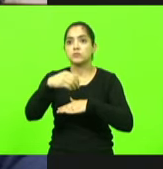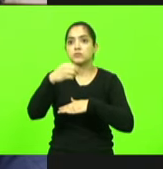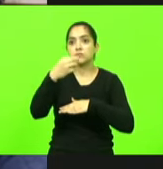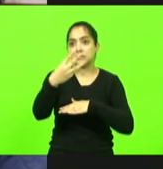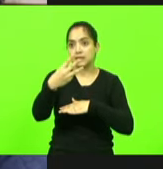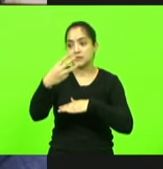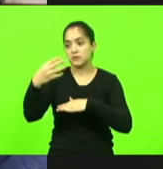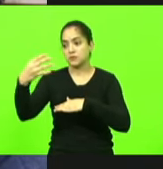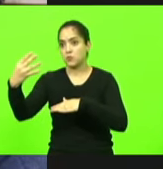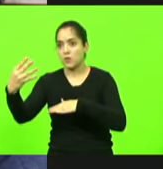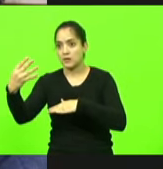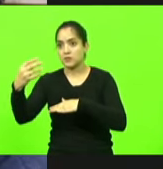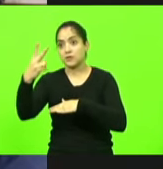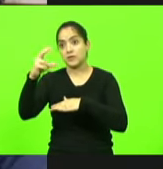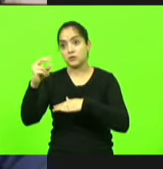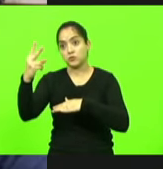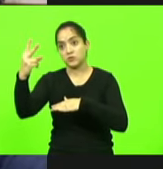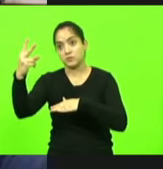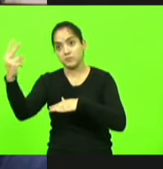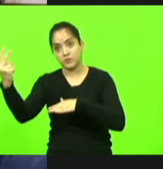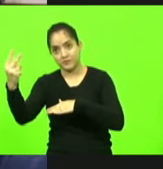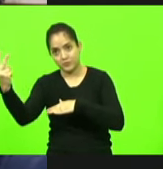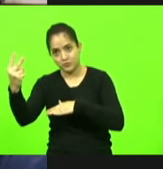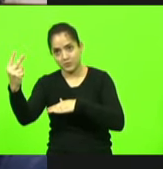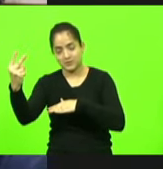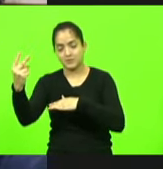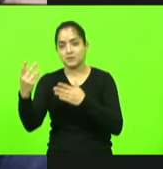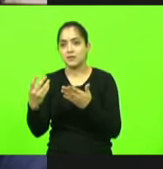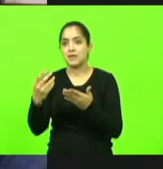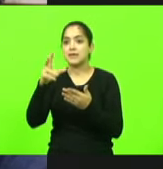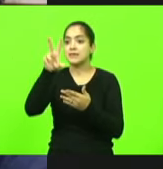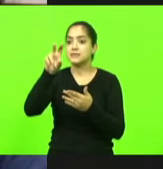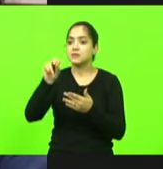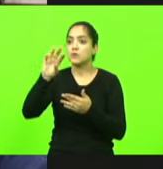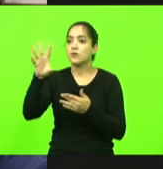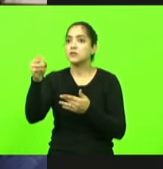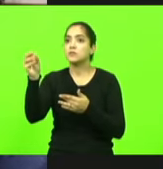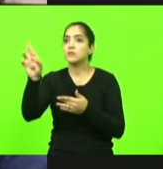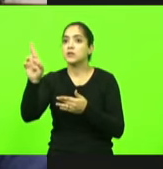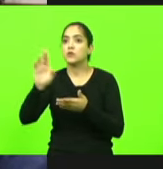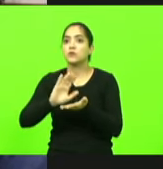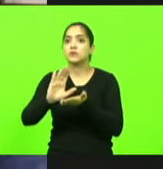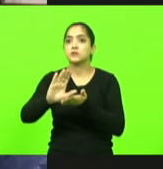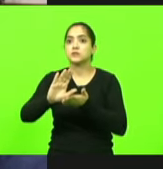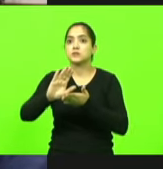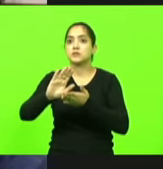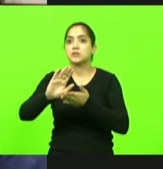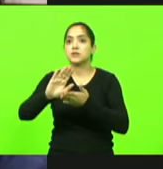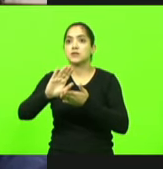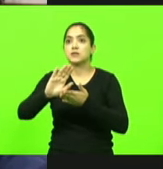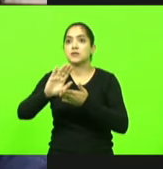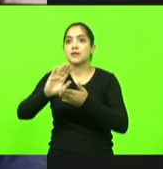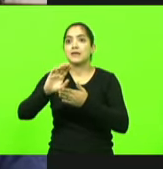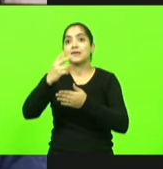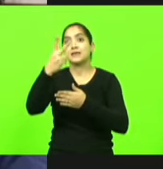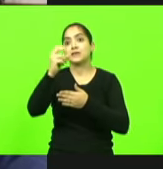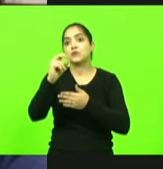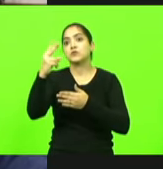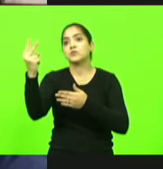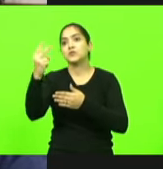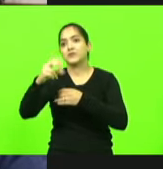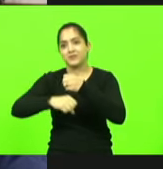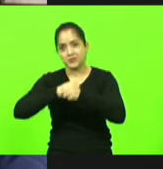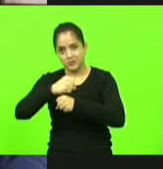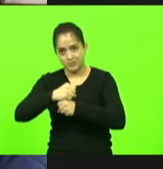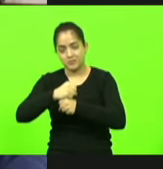trecho 4, em 2022. E 50 milhões serão aplicados no segundo semestre de 2022, no trecho